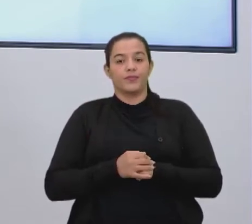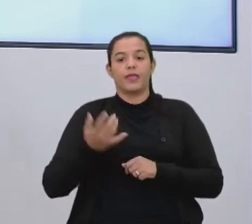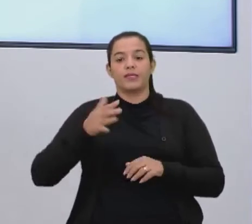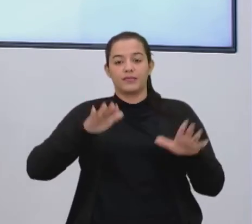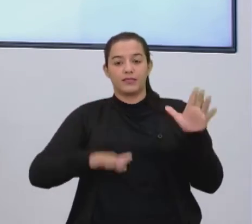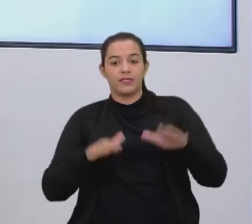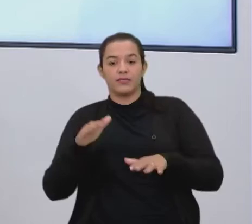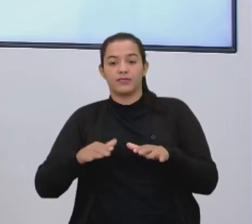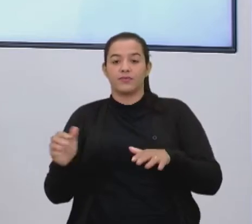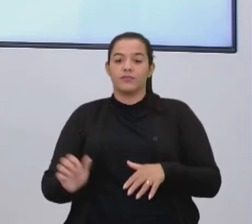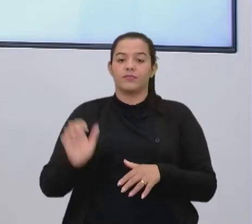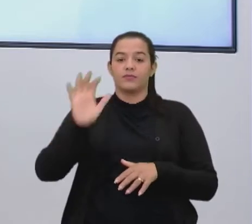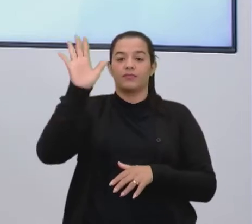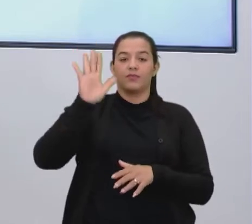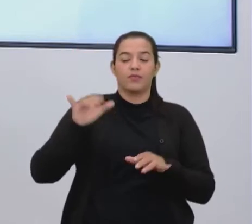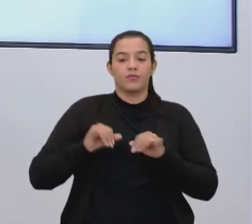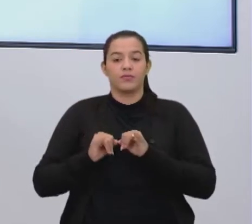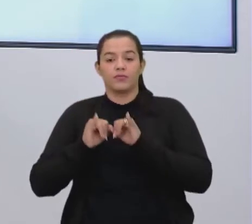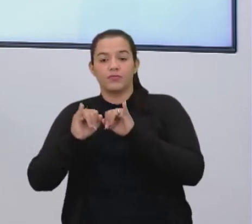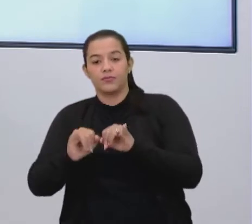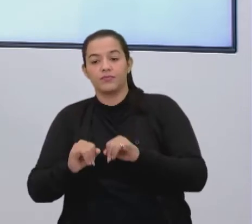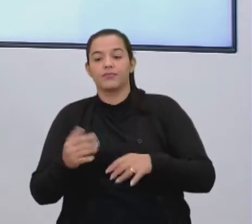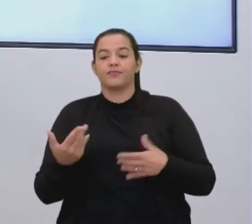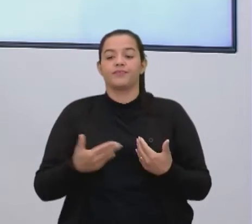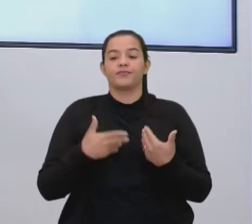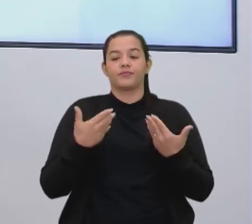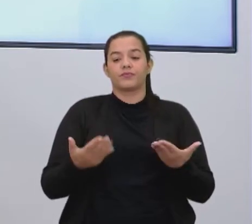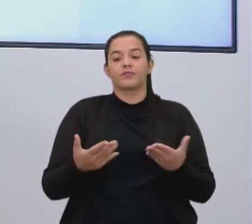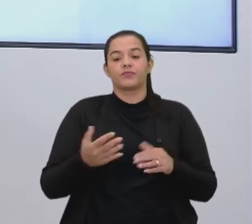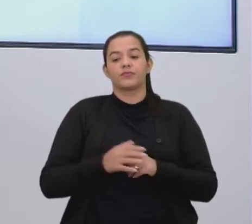mercado mais caro, ou você vai para um país